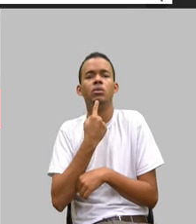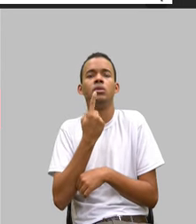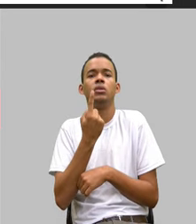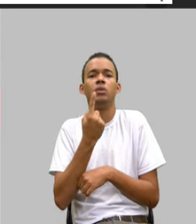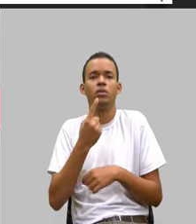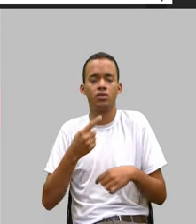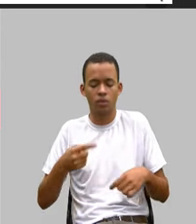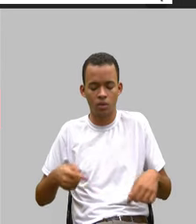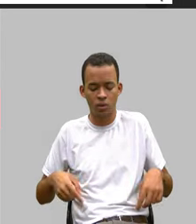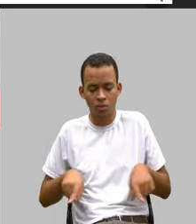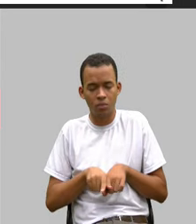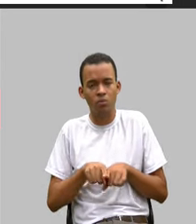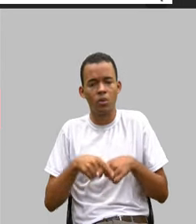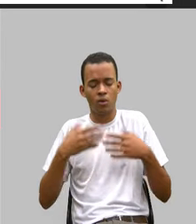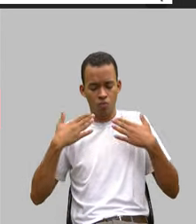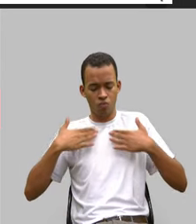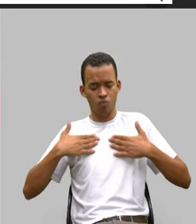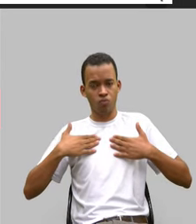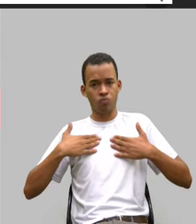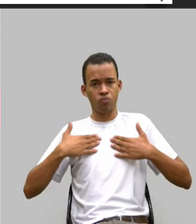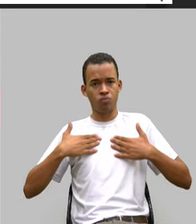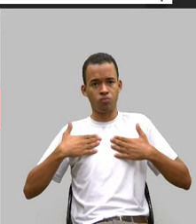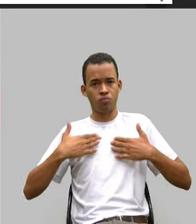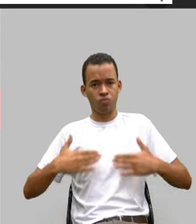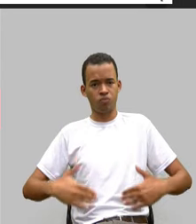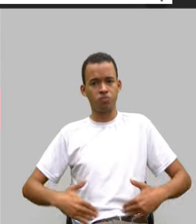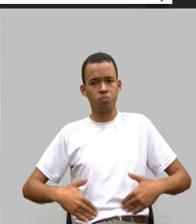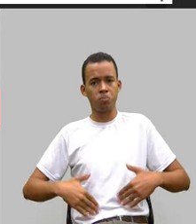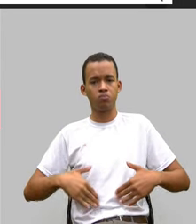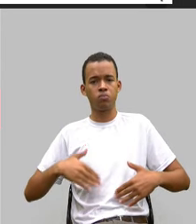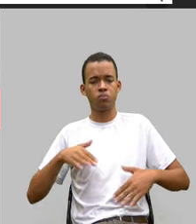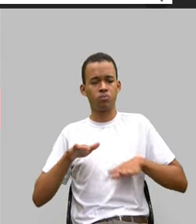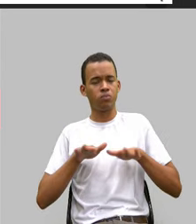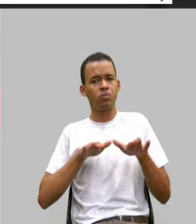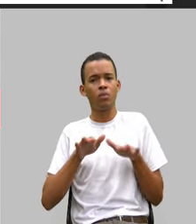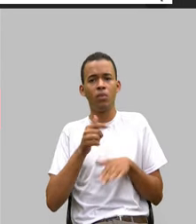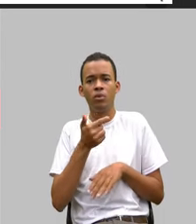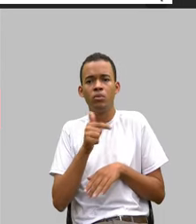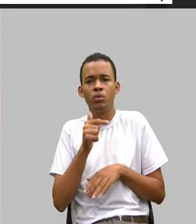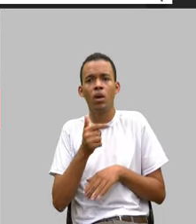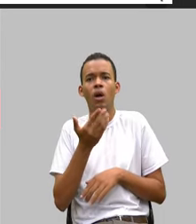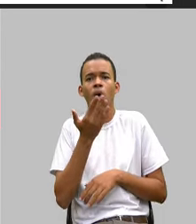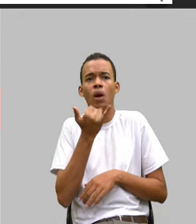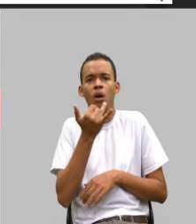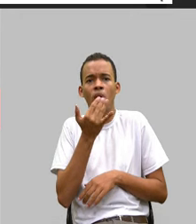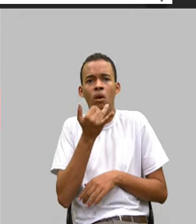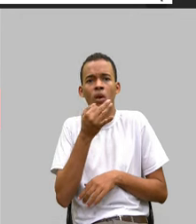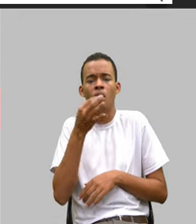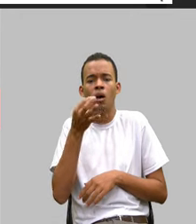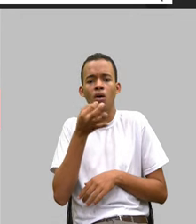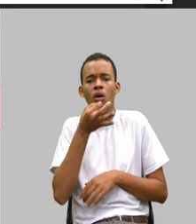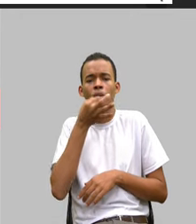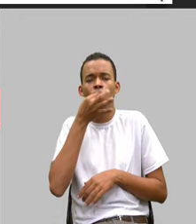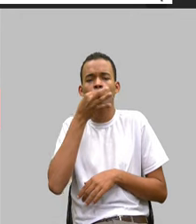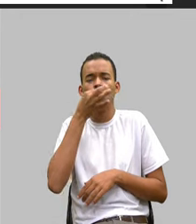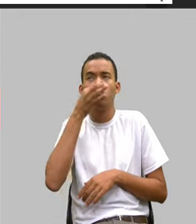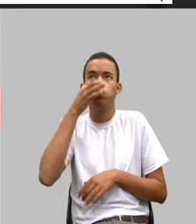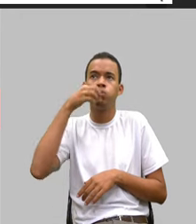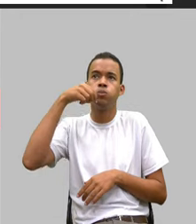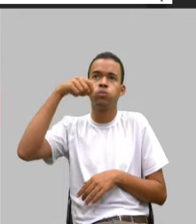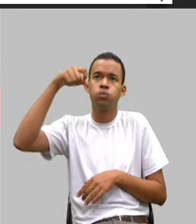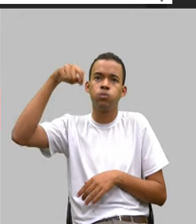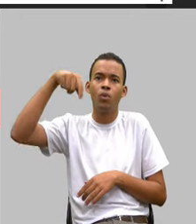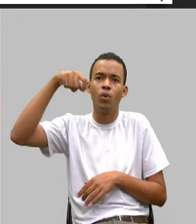por sonda totalmente comprometido mas eu nunca